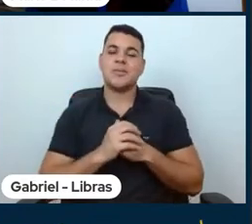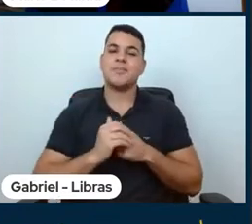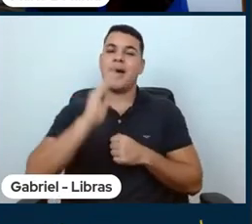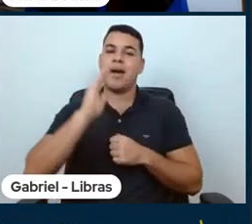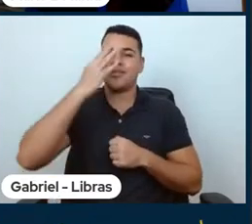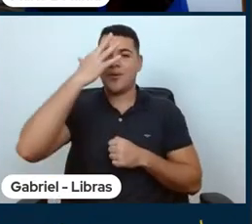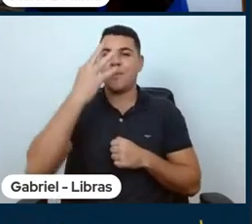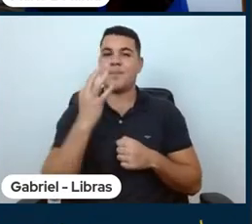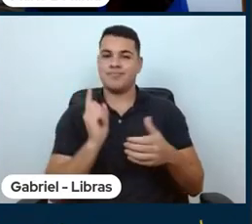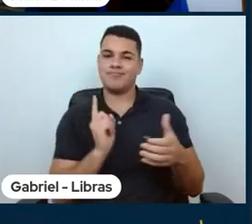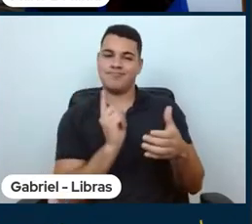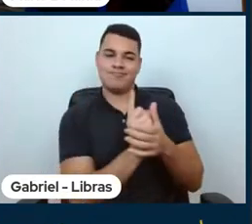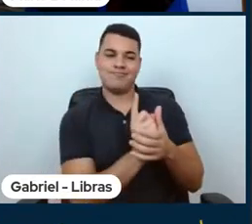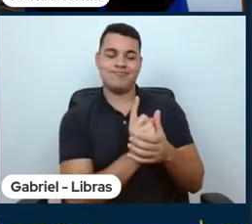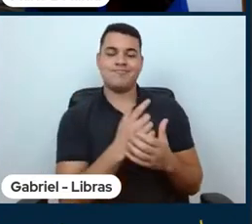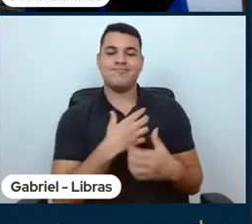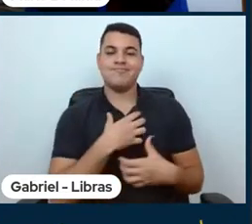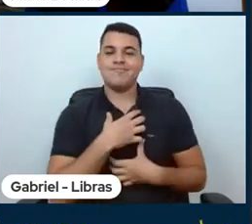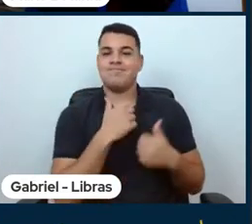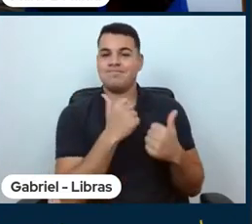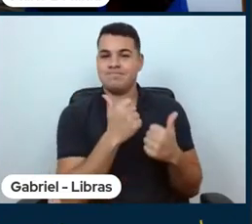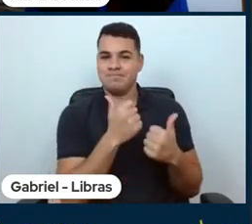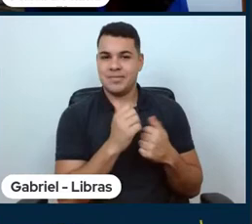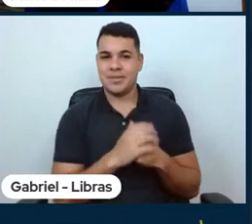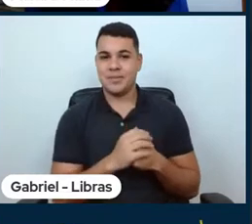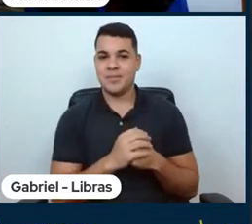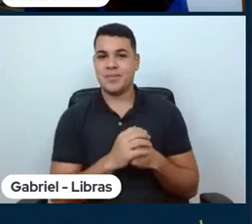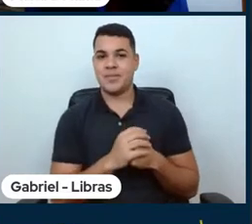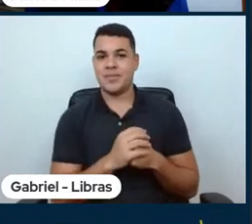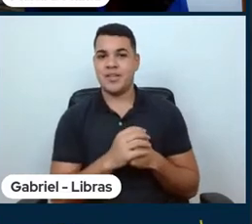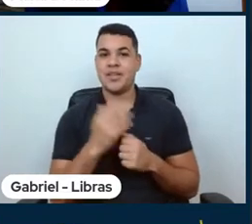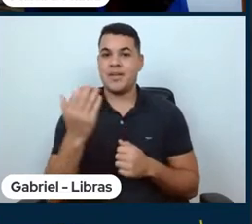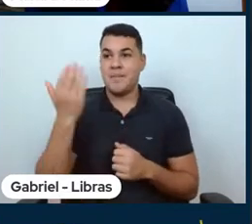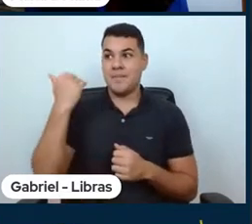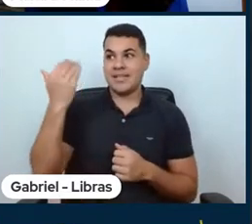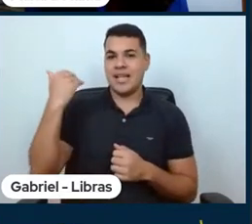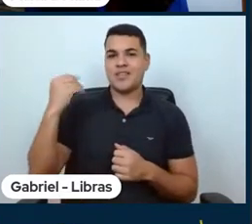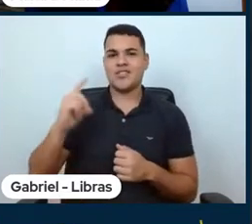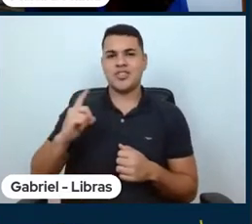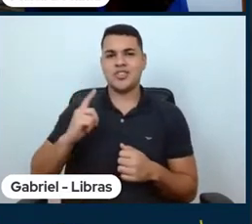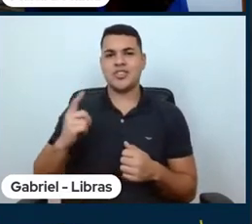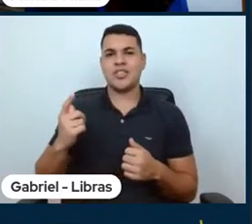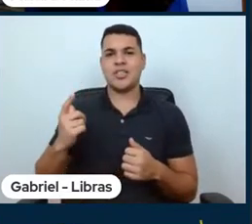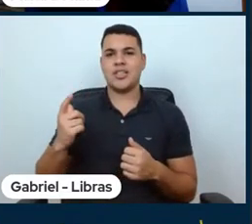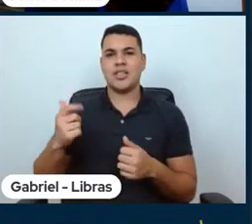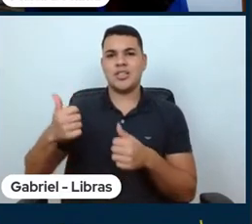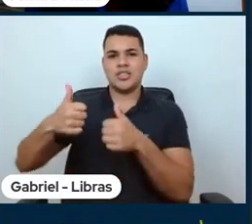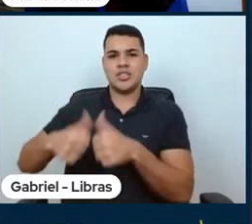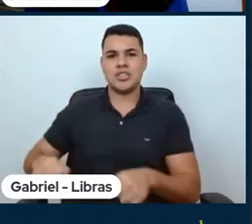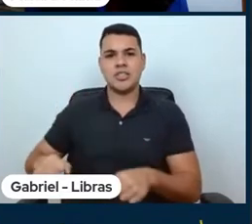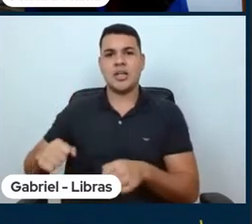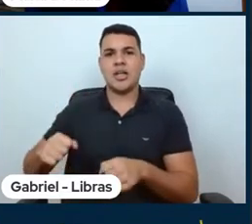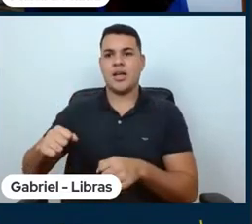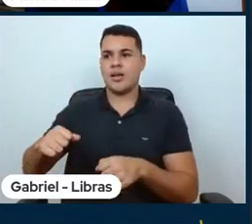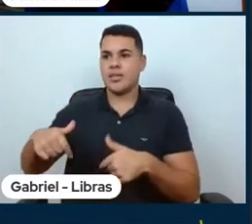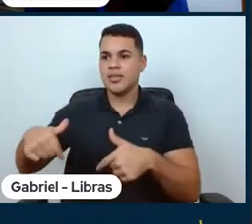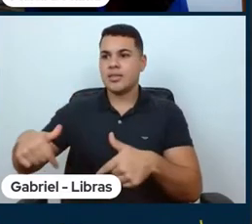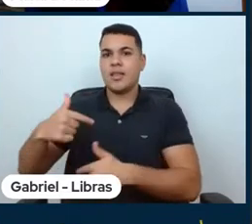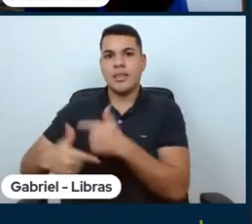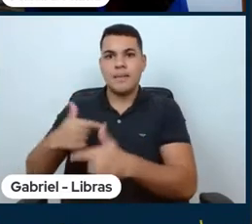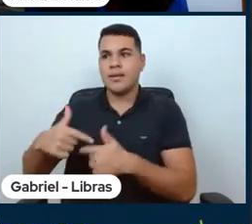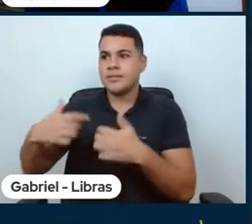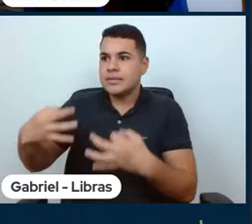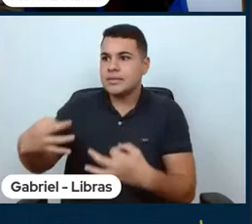compreendida em relação às minhas ânsias de estar fazendo certo trabalhando numa